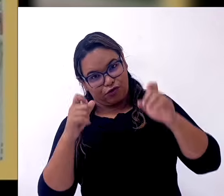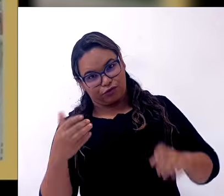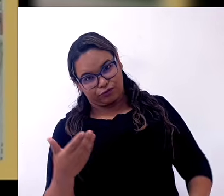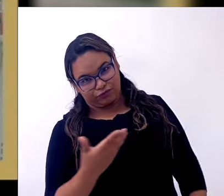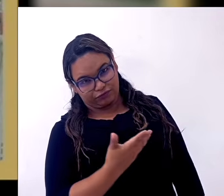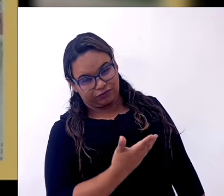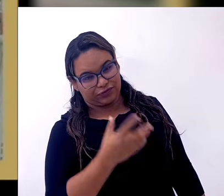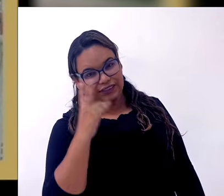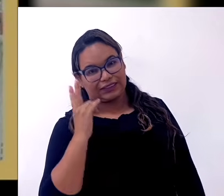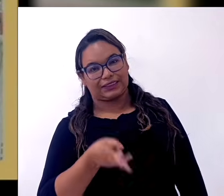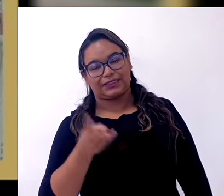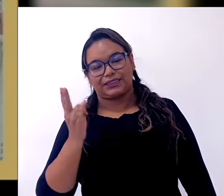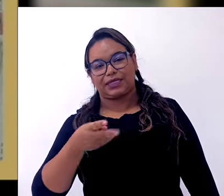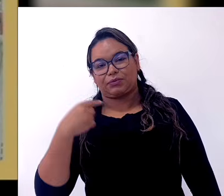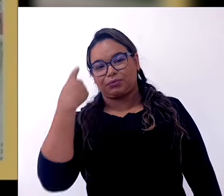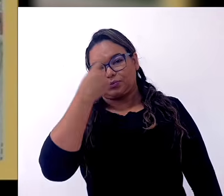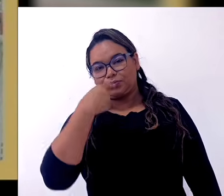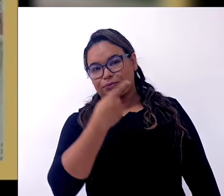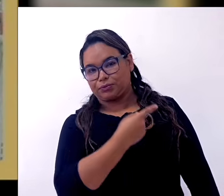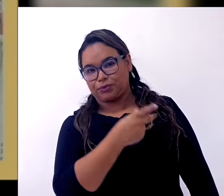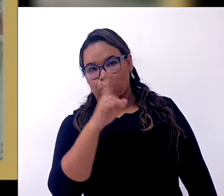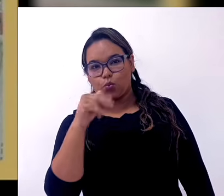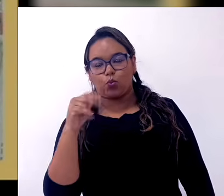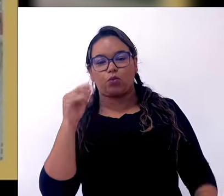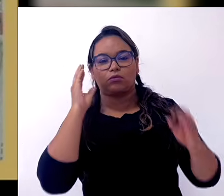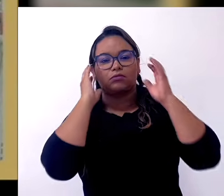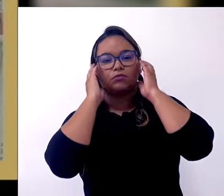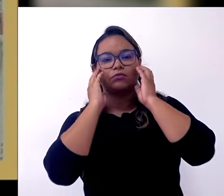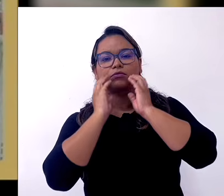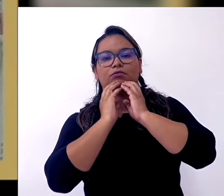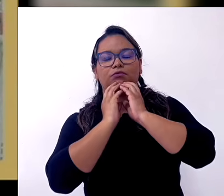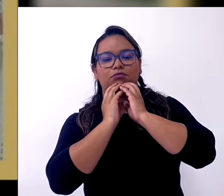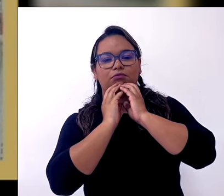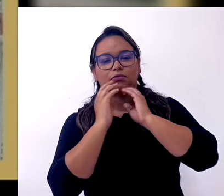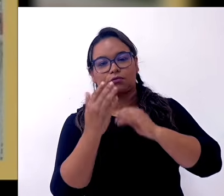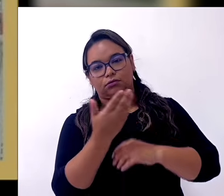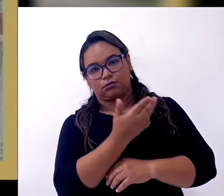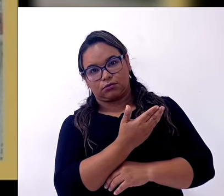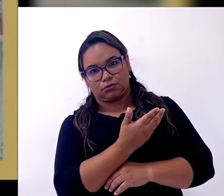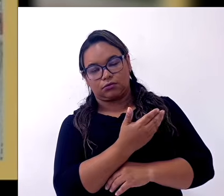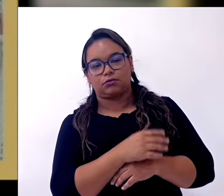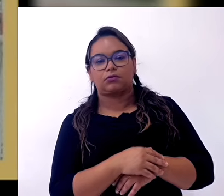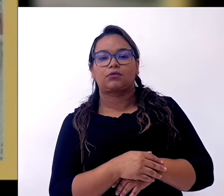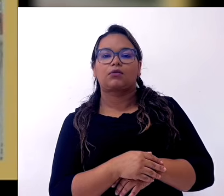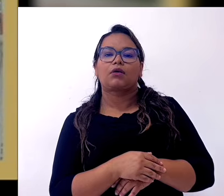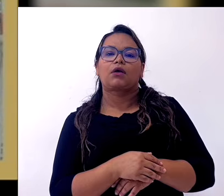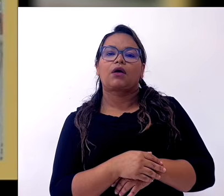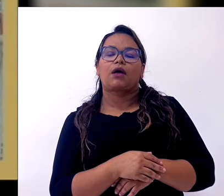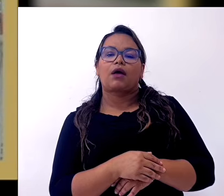homem e mostram em cadeia nacional de televisão. Depois disso ninguém ouve muita coisa.